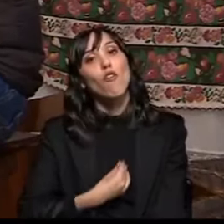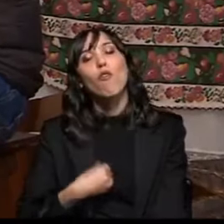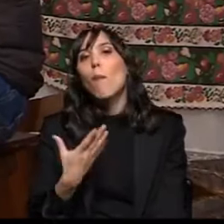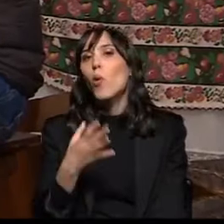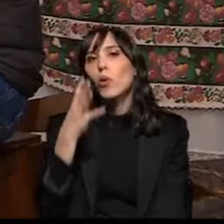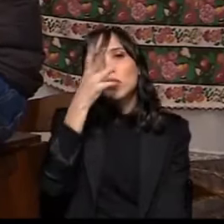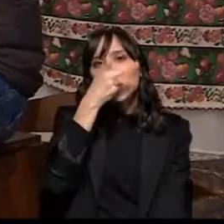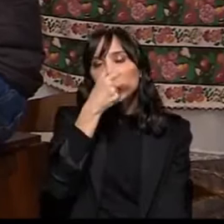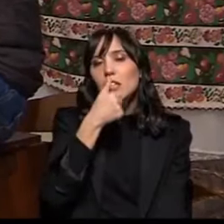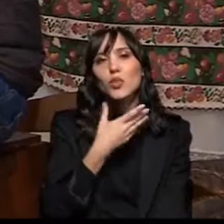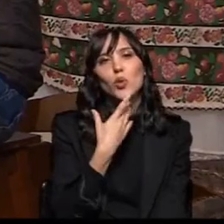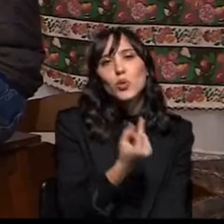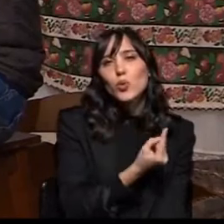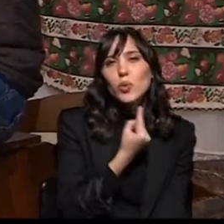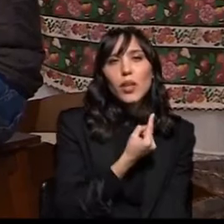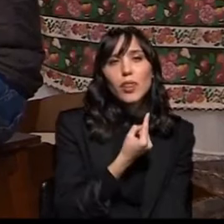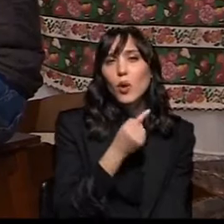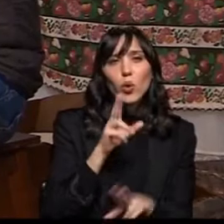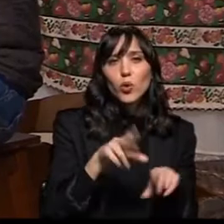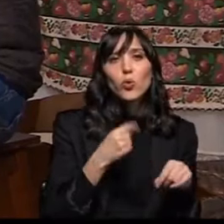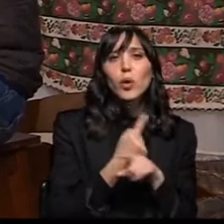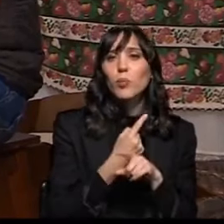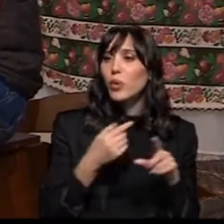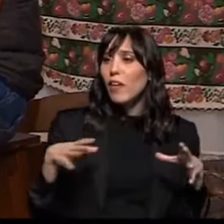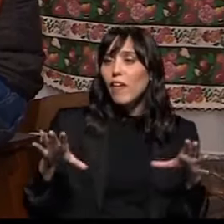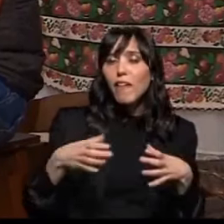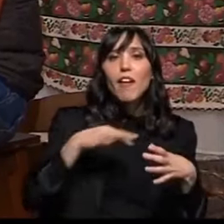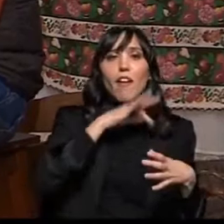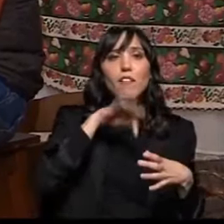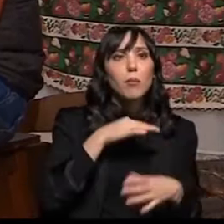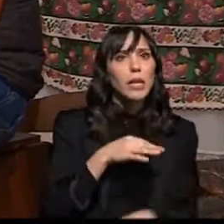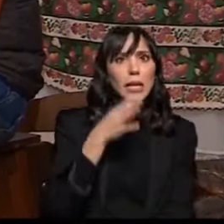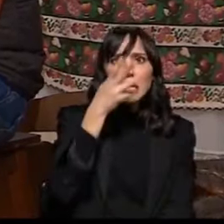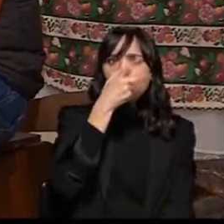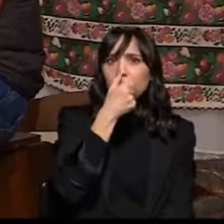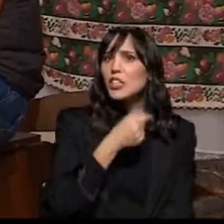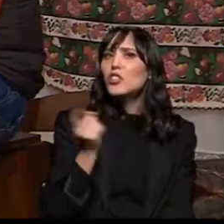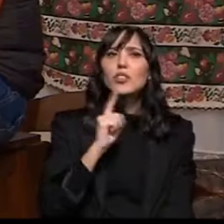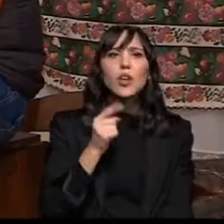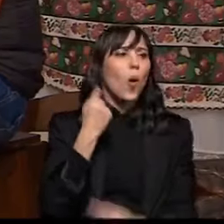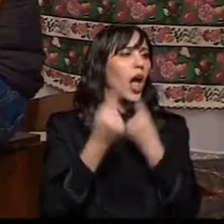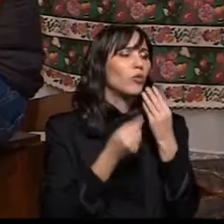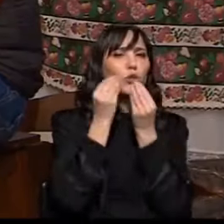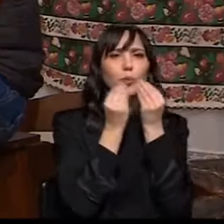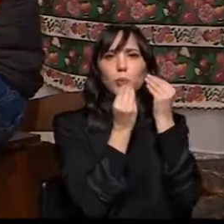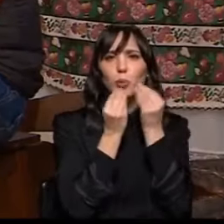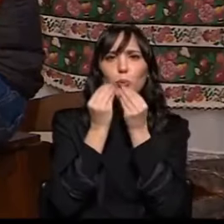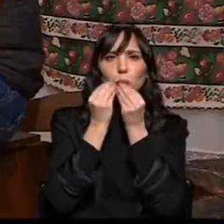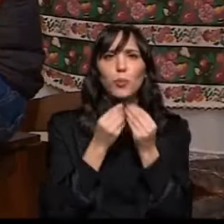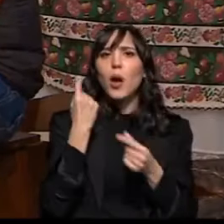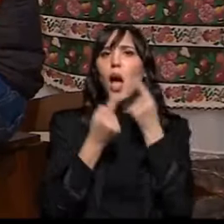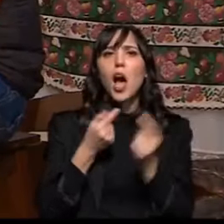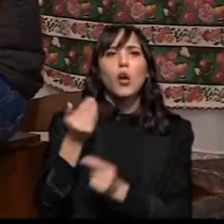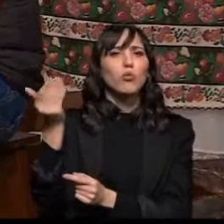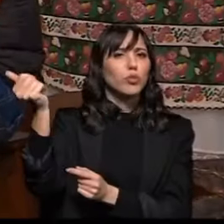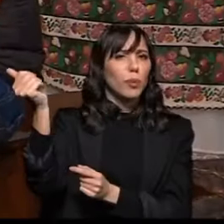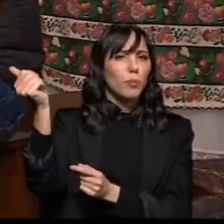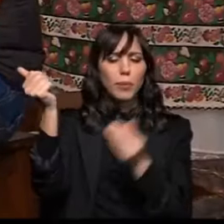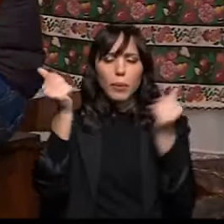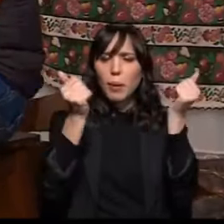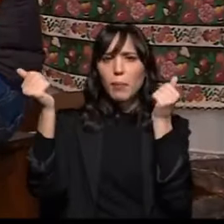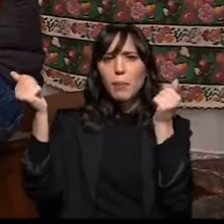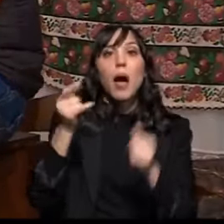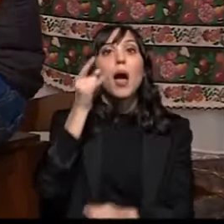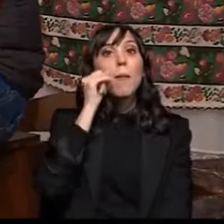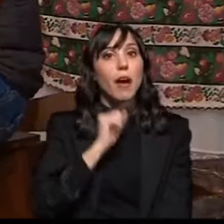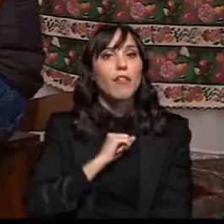tristeza, aquela solidão, porque tinha uma família... Que tristeza! Nossa casa, uns tocavam gaita, outros tocavam castanholas, o meu pai